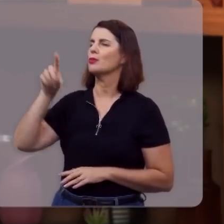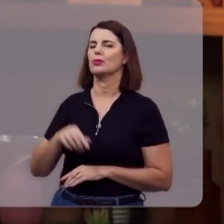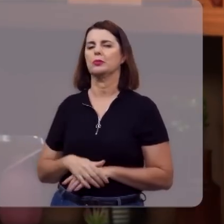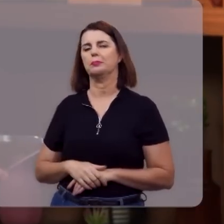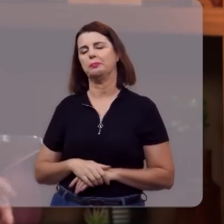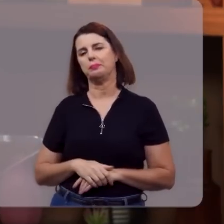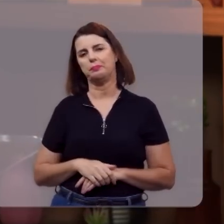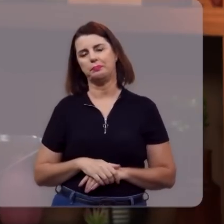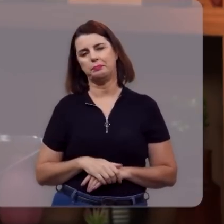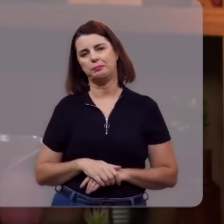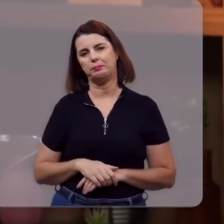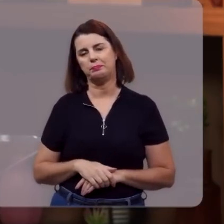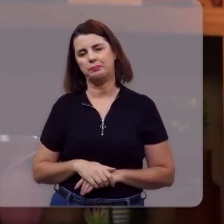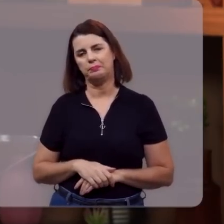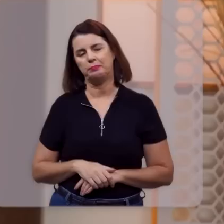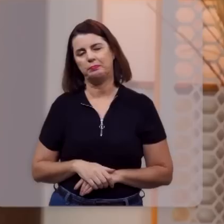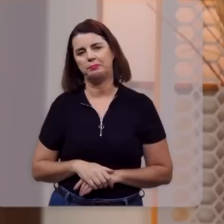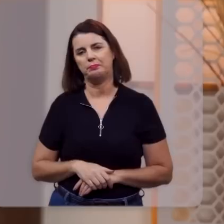é Deus.